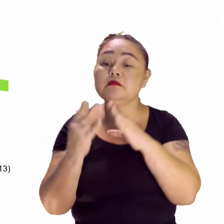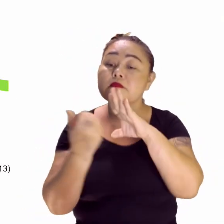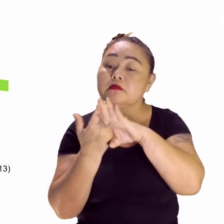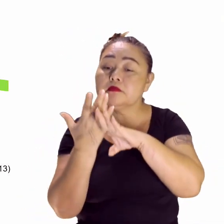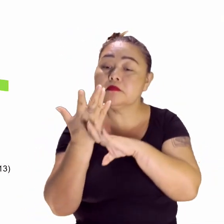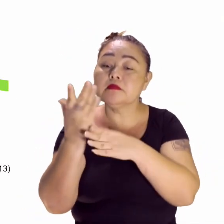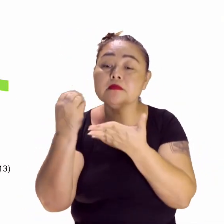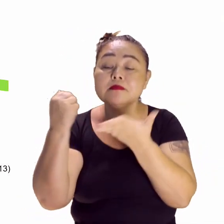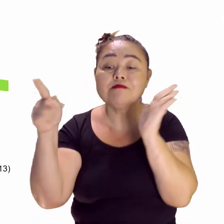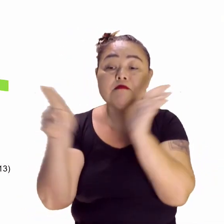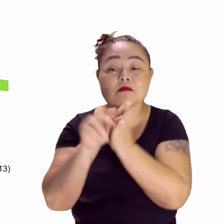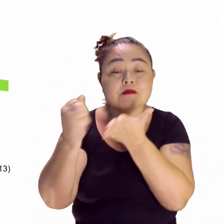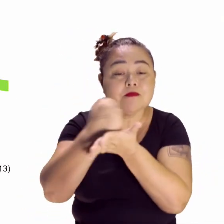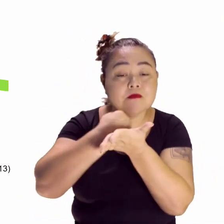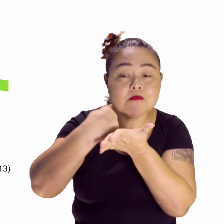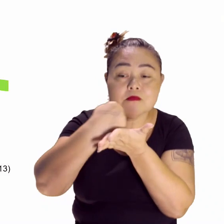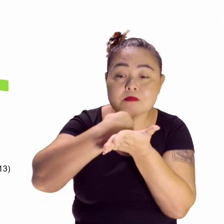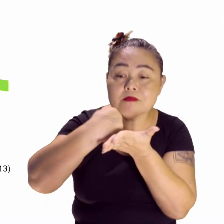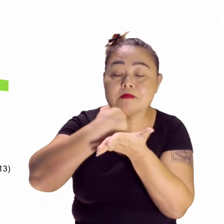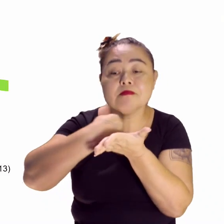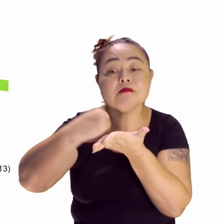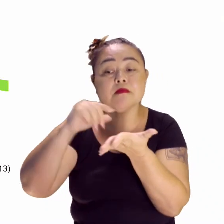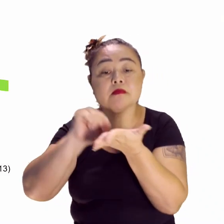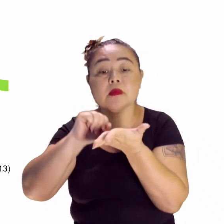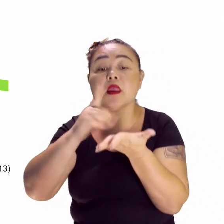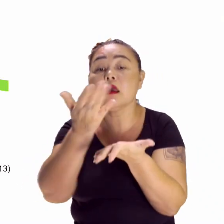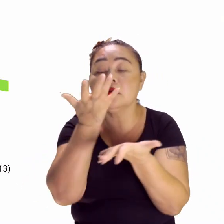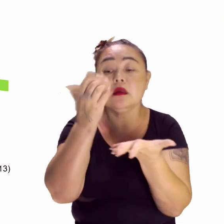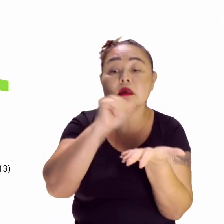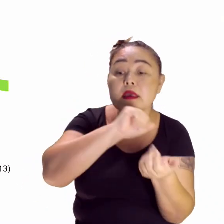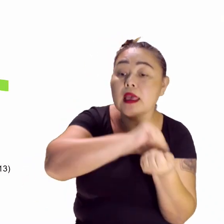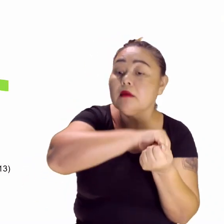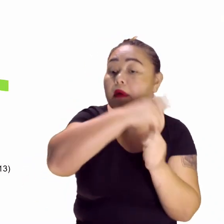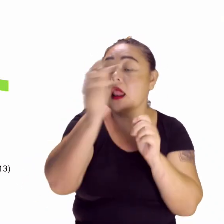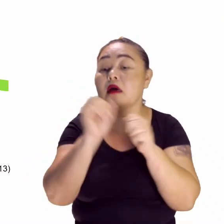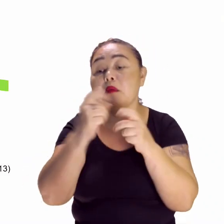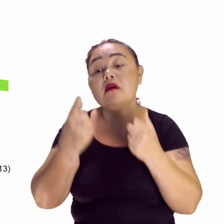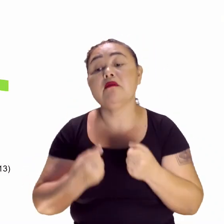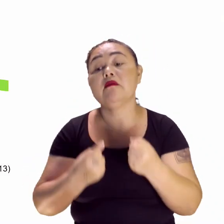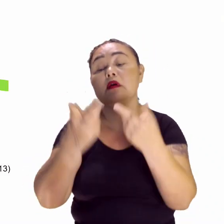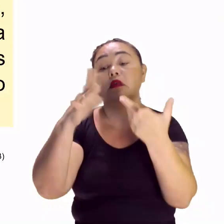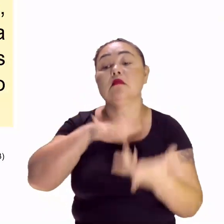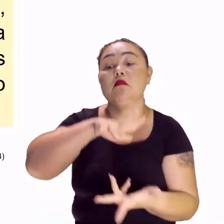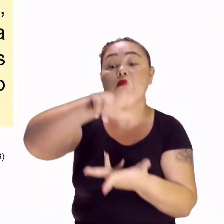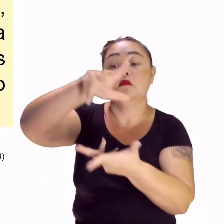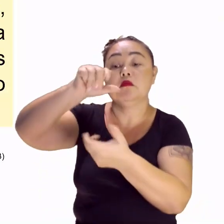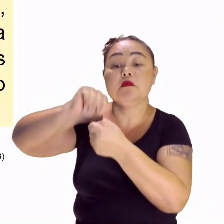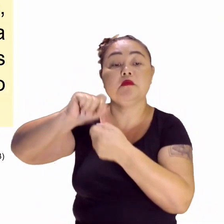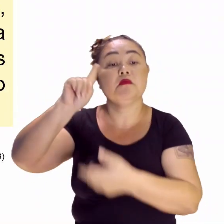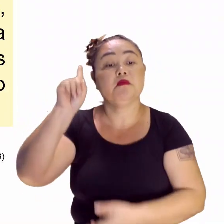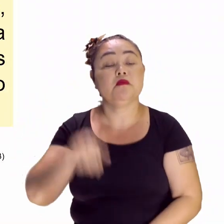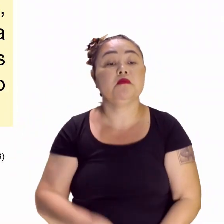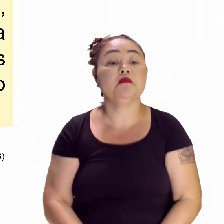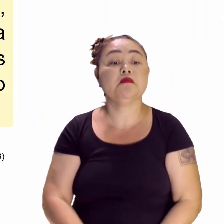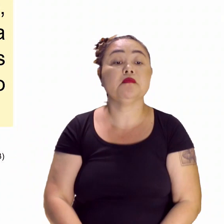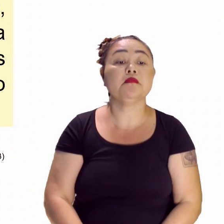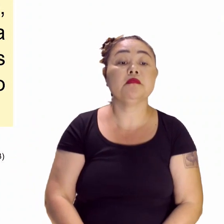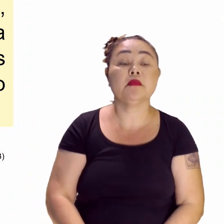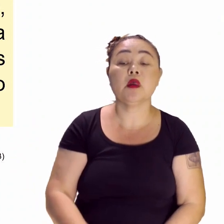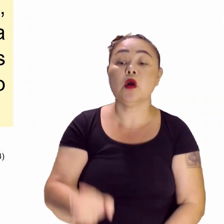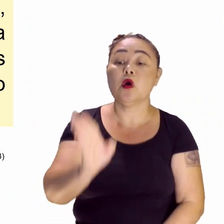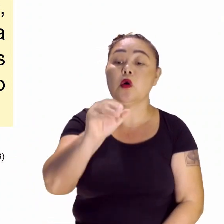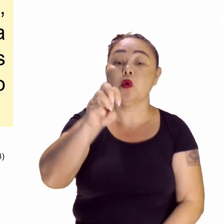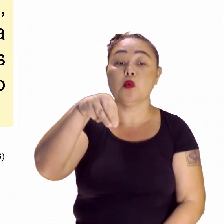alternativas que eles querem para fazer produtos farmacêuticos para vender para o mundo inteiro Exatamente é isso muito bem